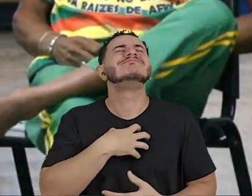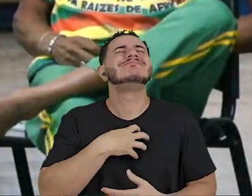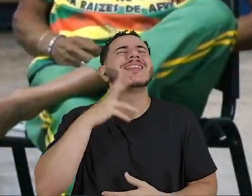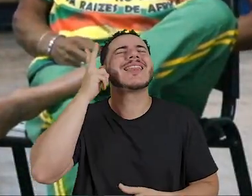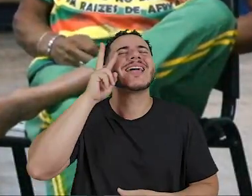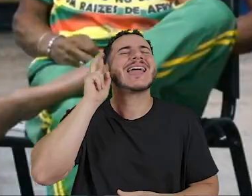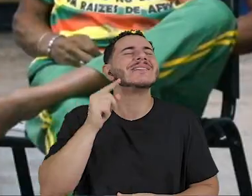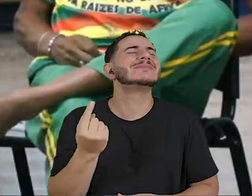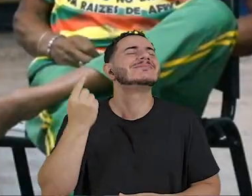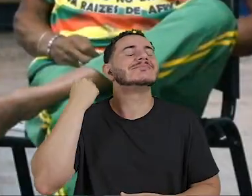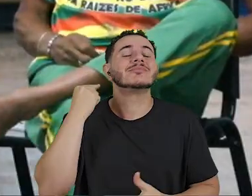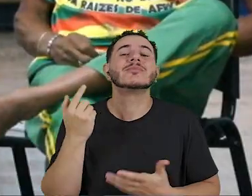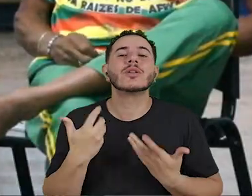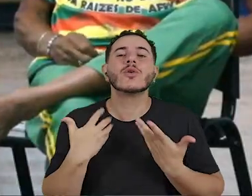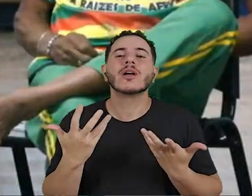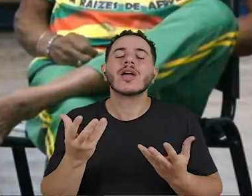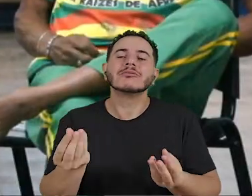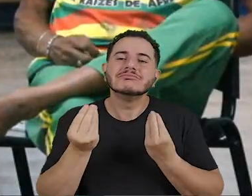memória.